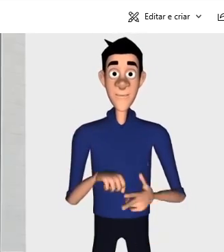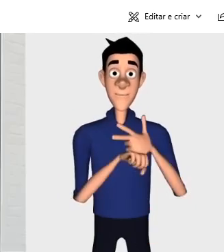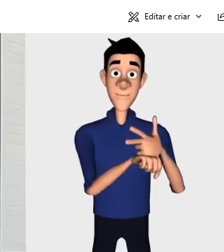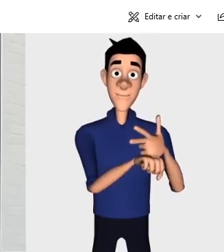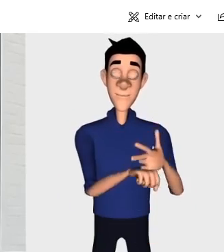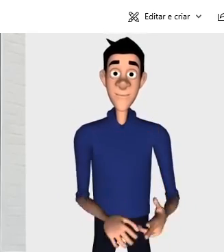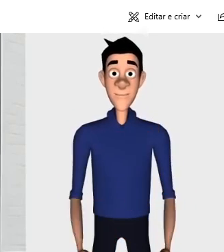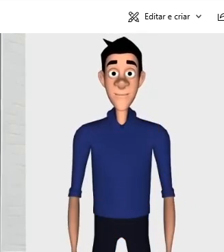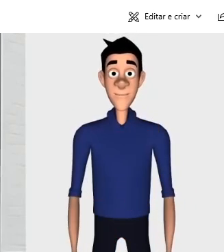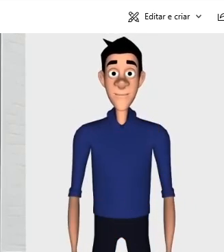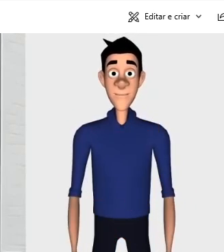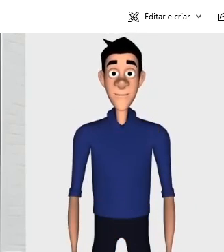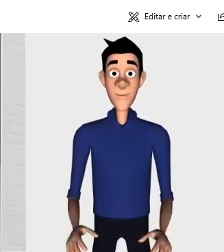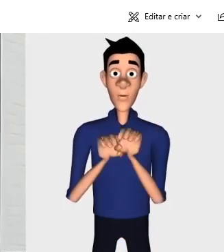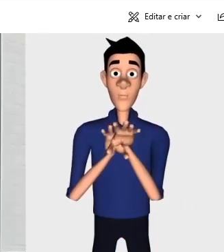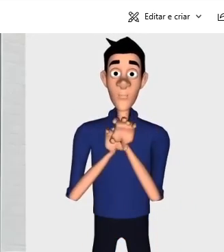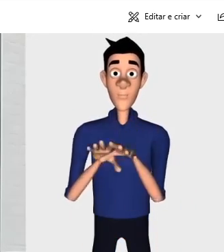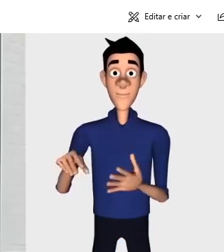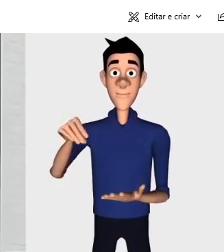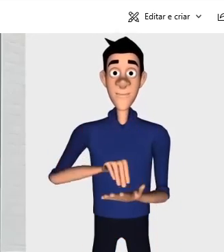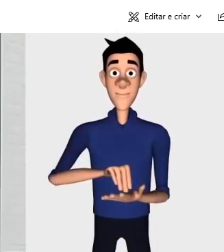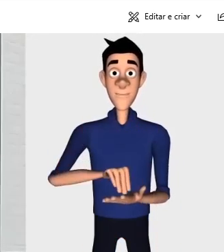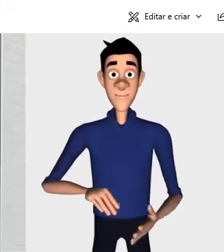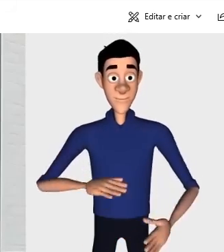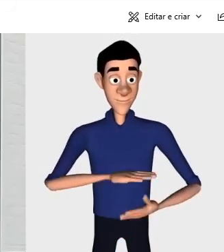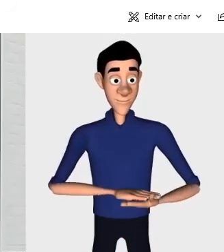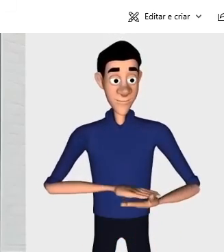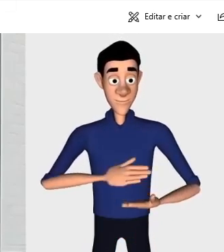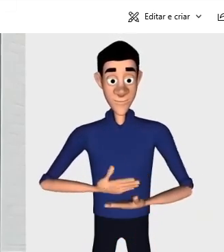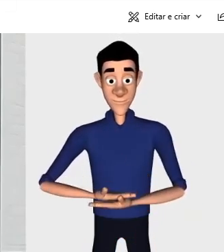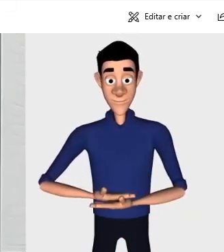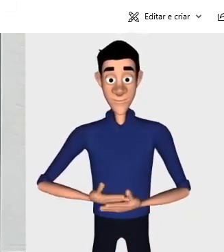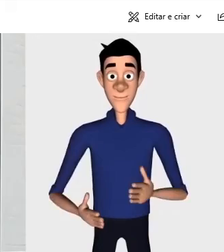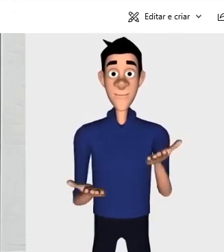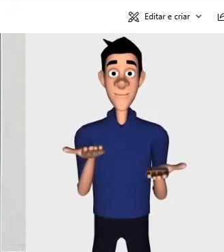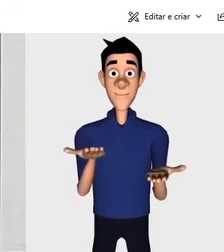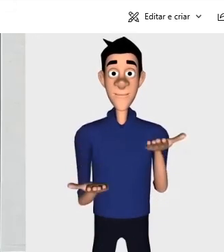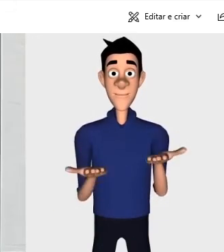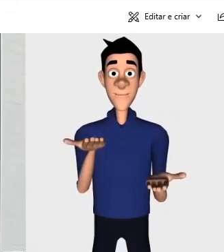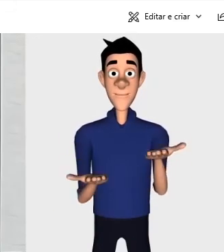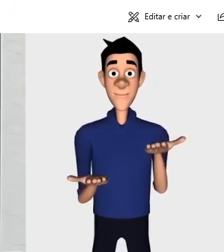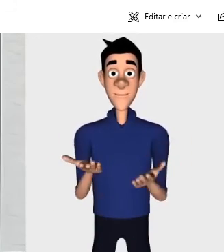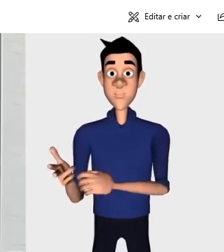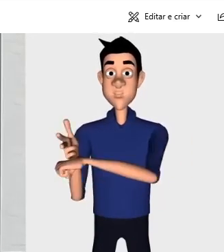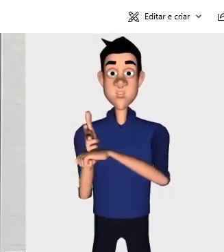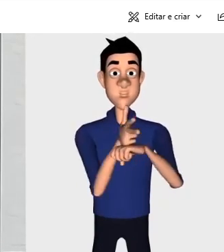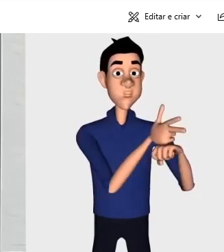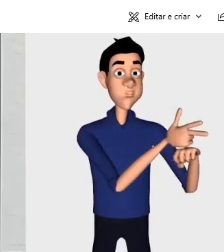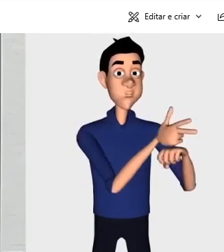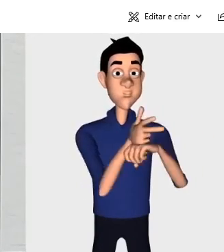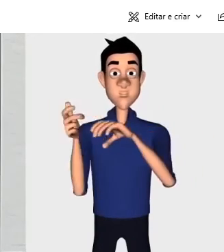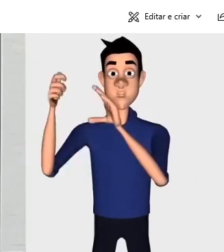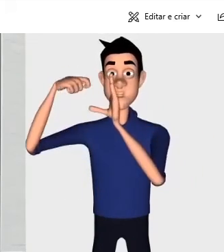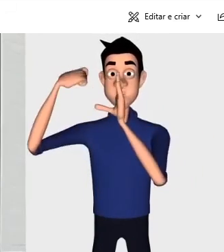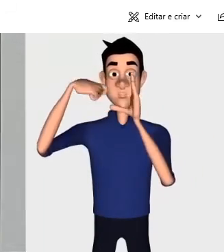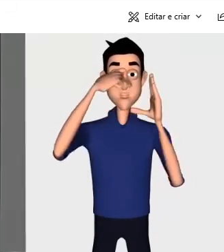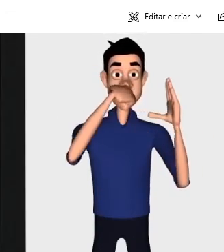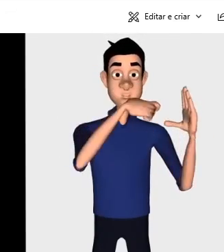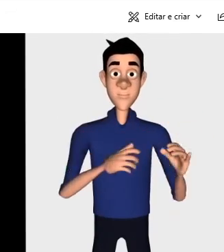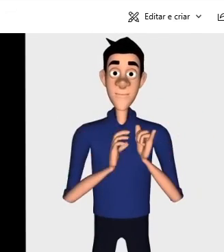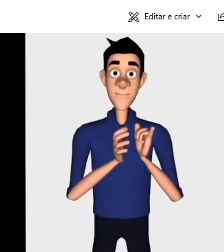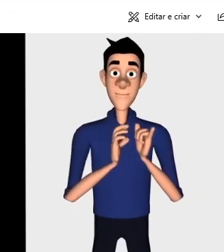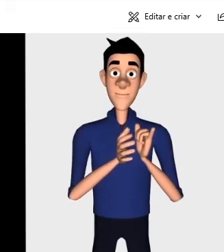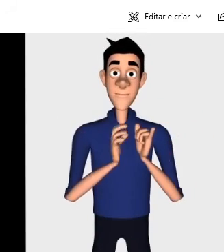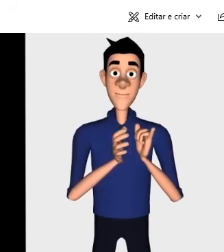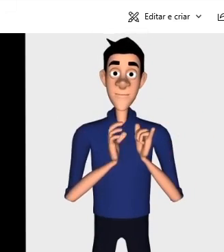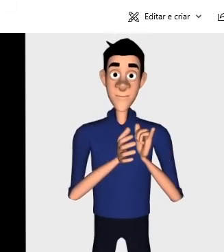Olá, bem com você e espero ver se nesse vídeo você estar contando dez libras nos seus vídeos no YouTube ou está